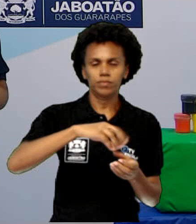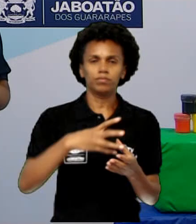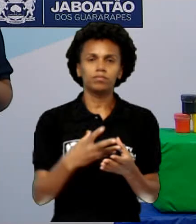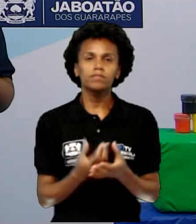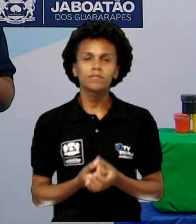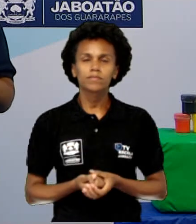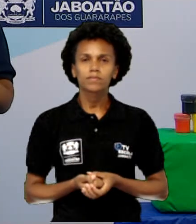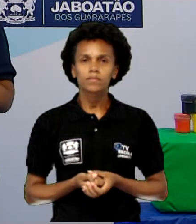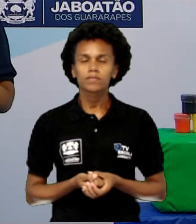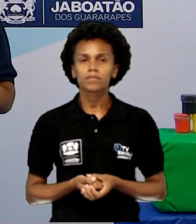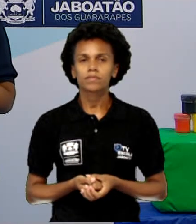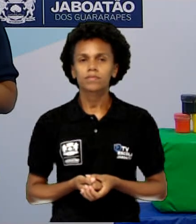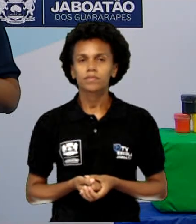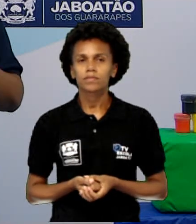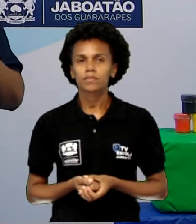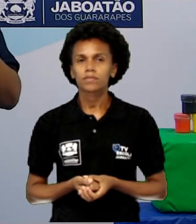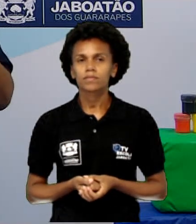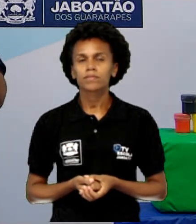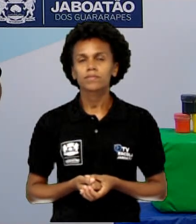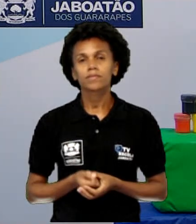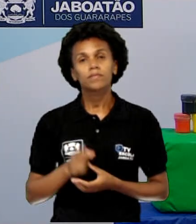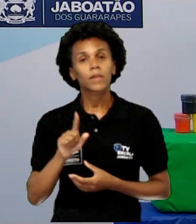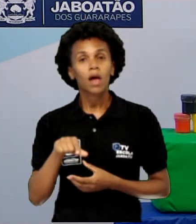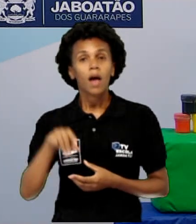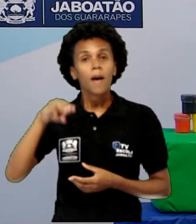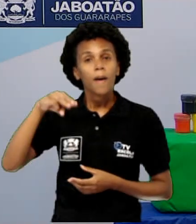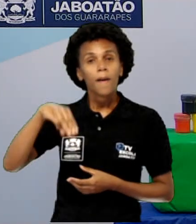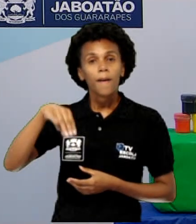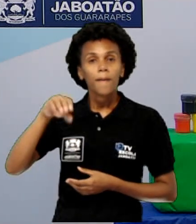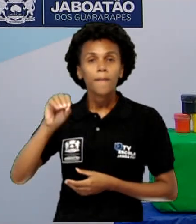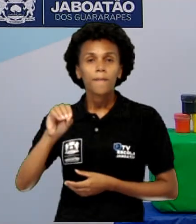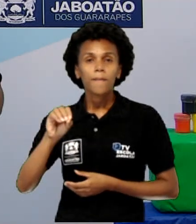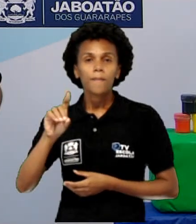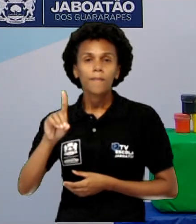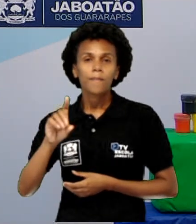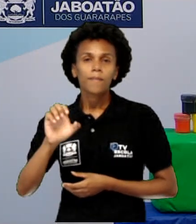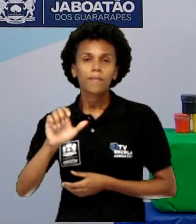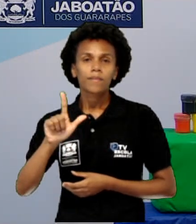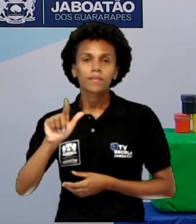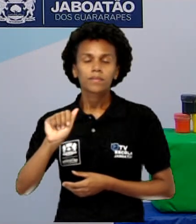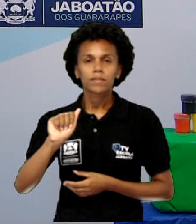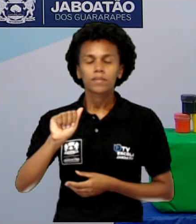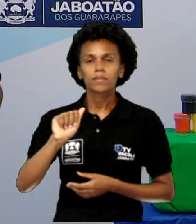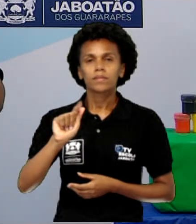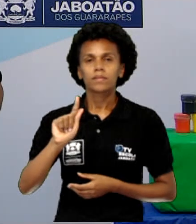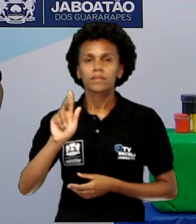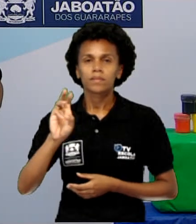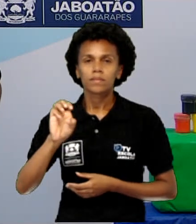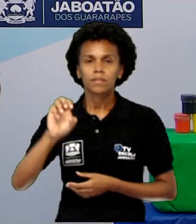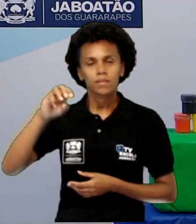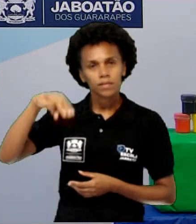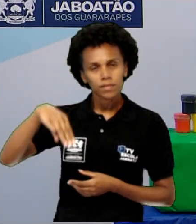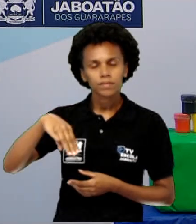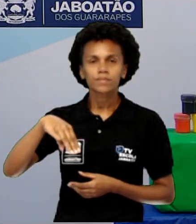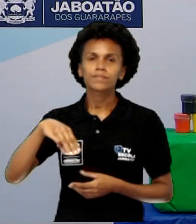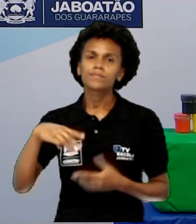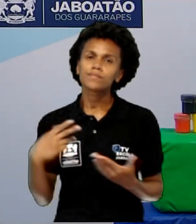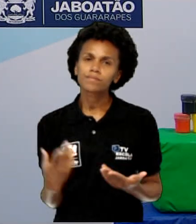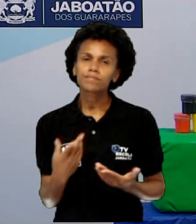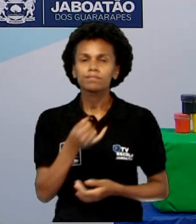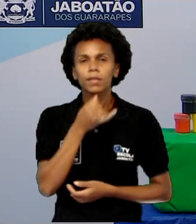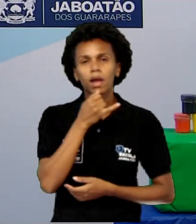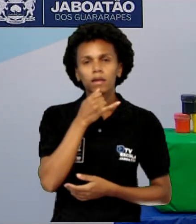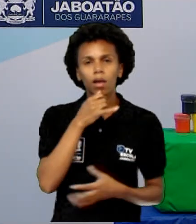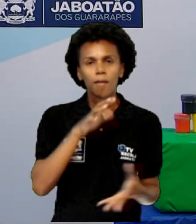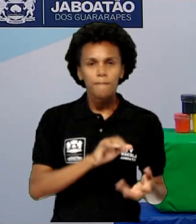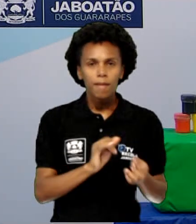escultura. Já na modelagem, você vai pegar algum material maleável, por exemplo, o barro, e você vai moldar, por isso